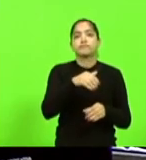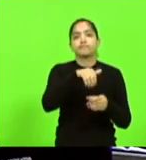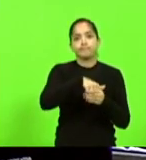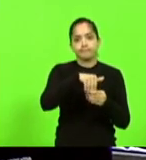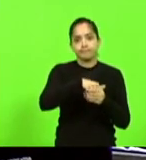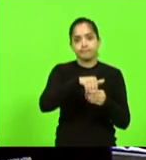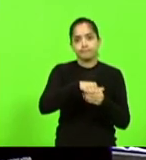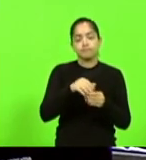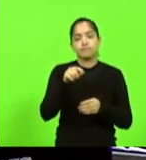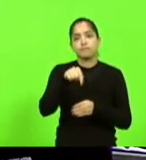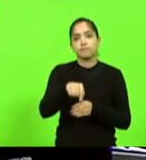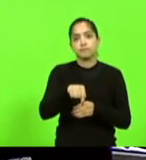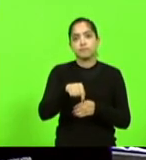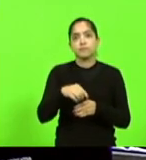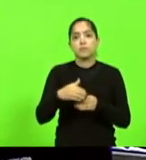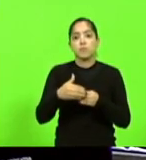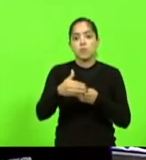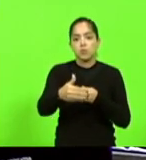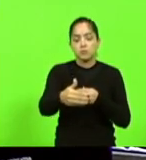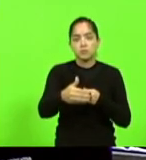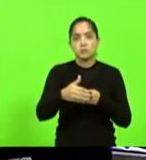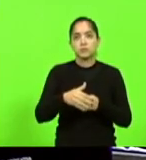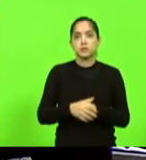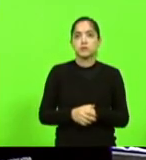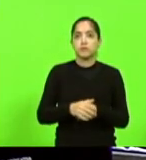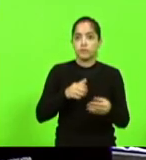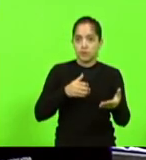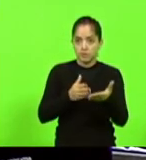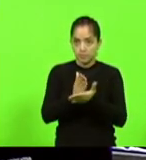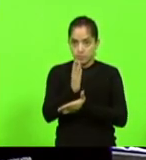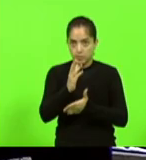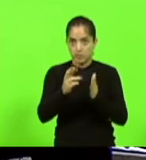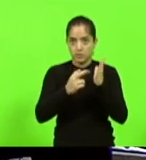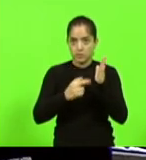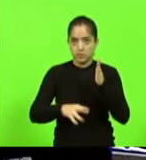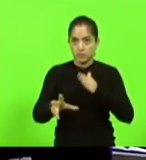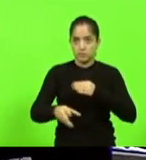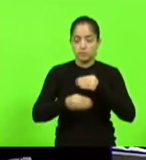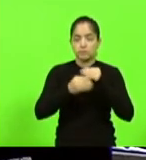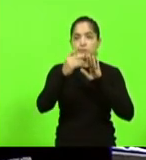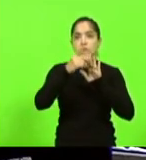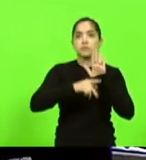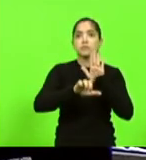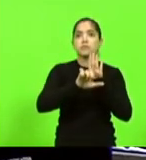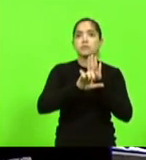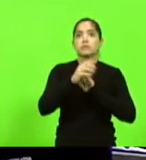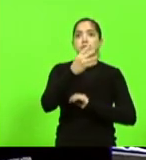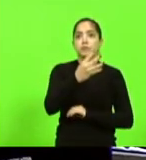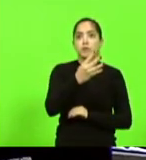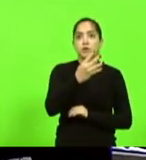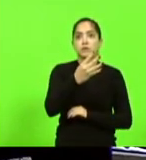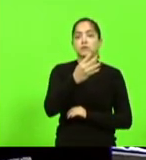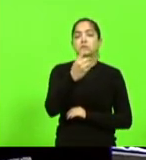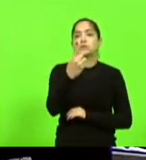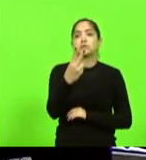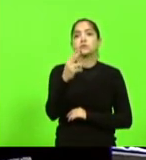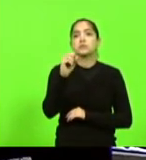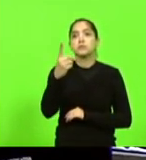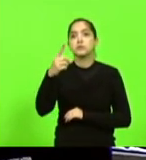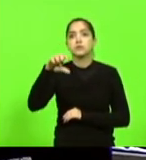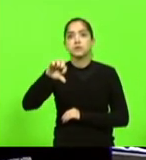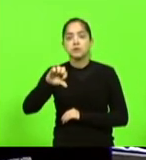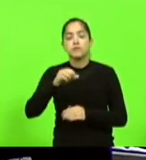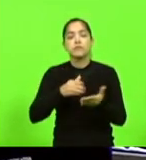plenário. Momento seguinte, foi aprovada a redação final exarada ao projeto de lei 4/2019.